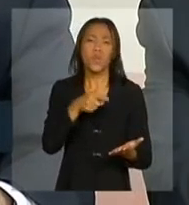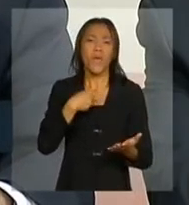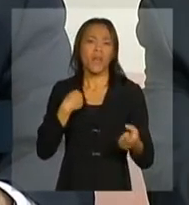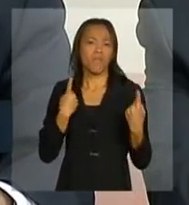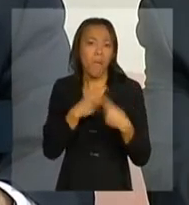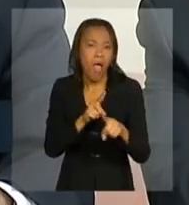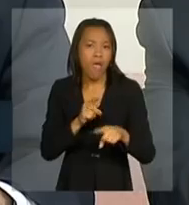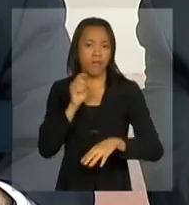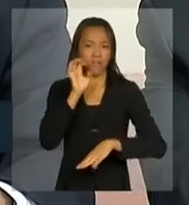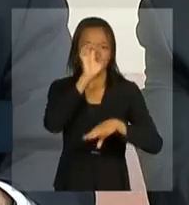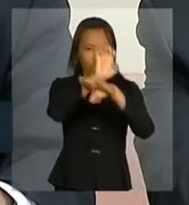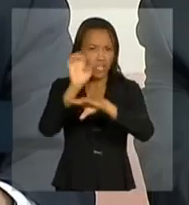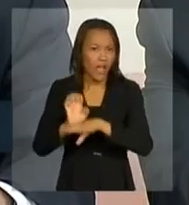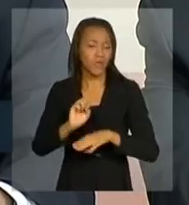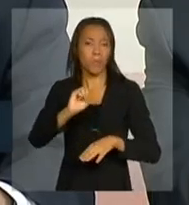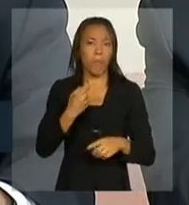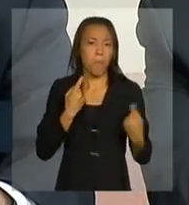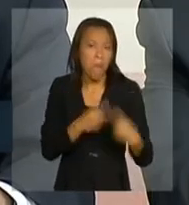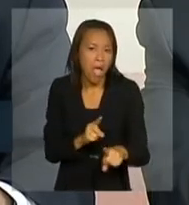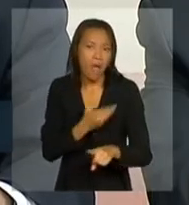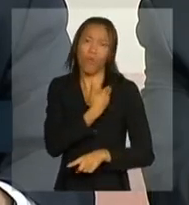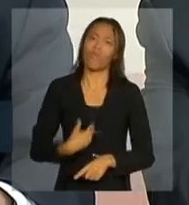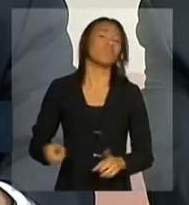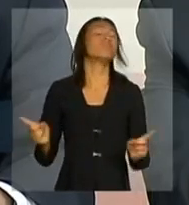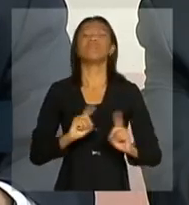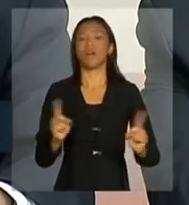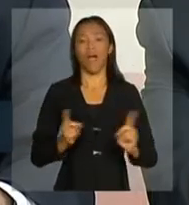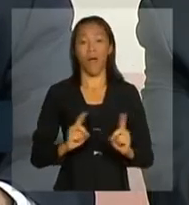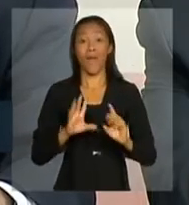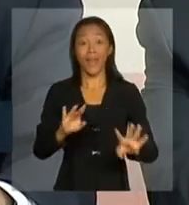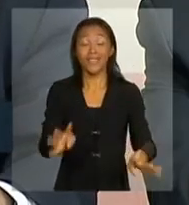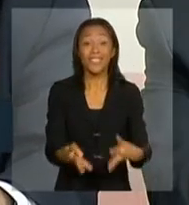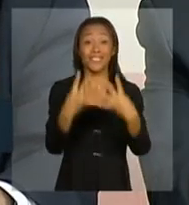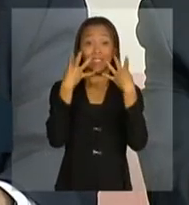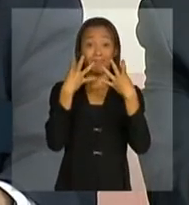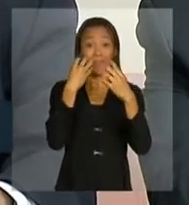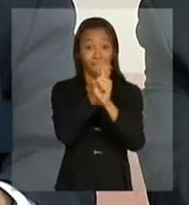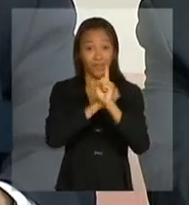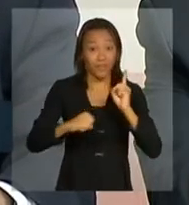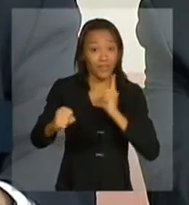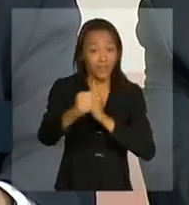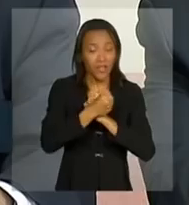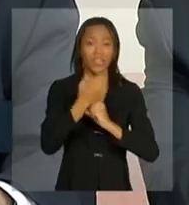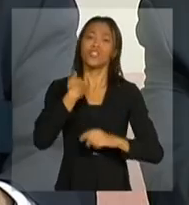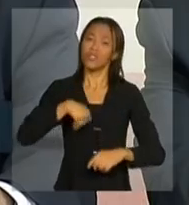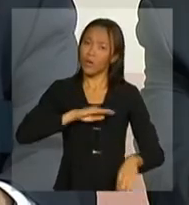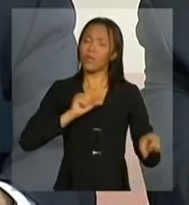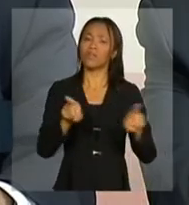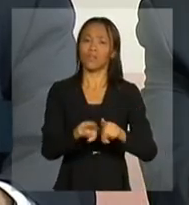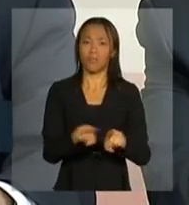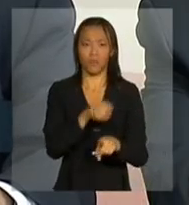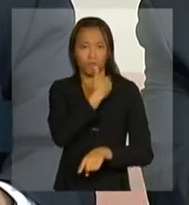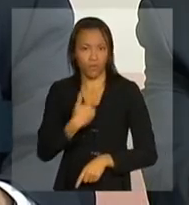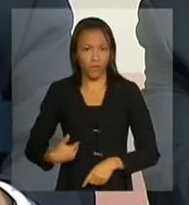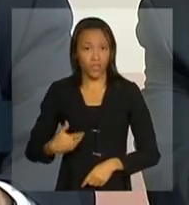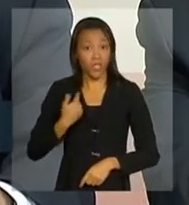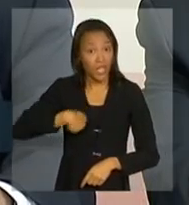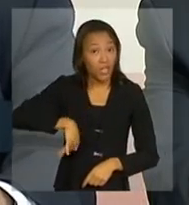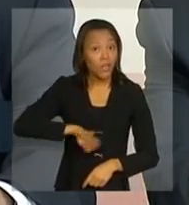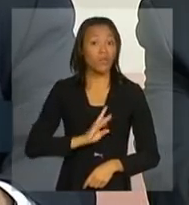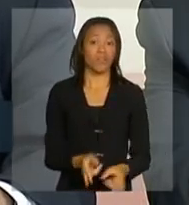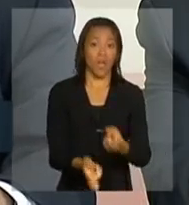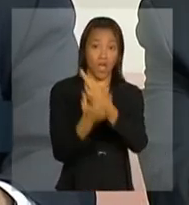governo, era chamar a atenção da sociedade brasileira e de nós, governo, da nossa responsabilidade